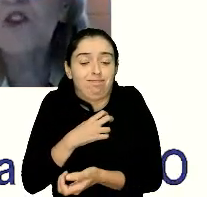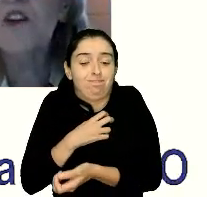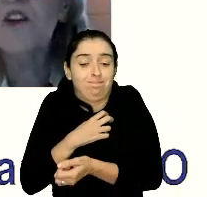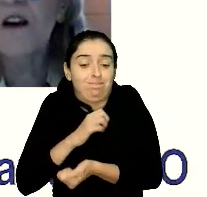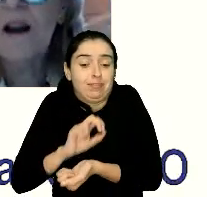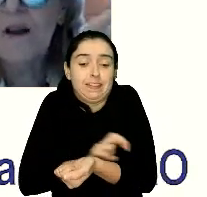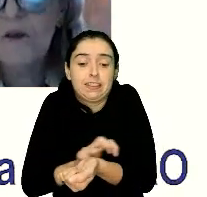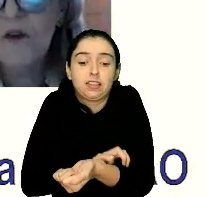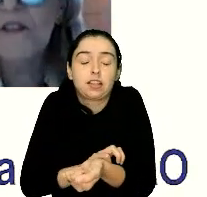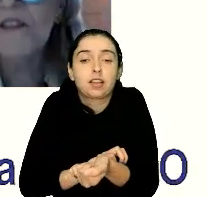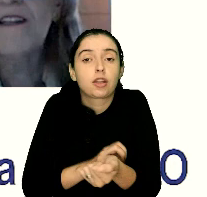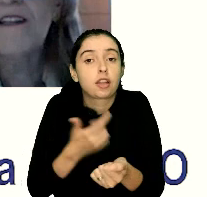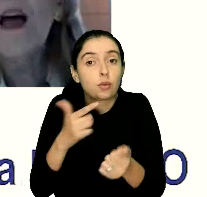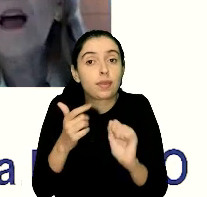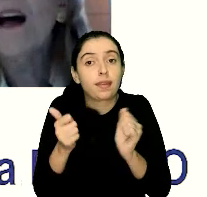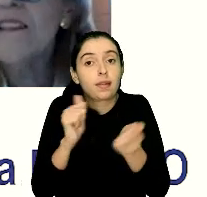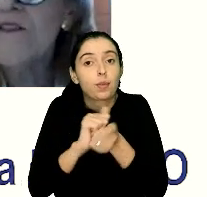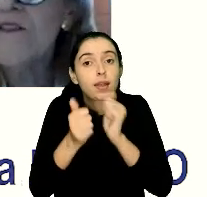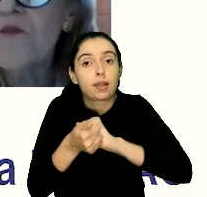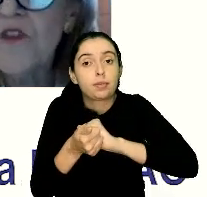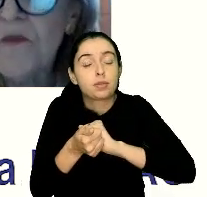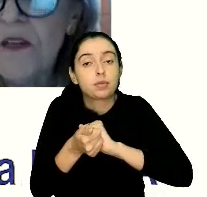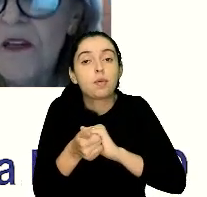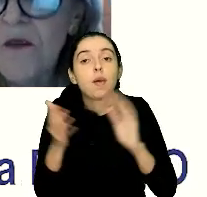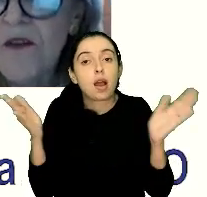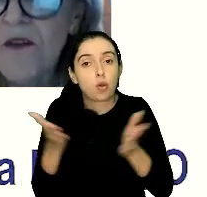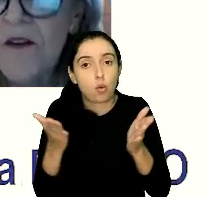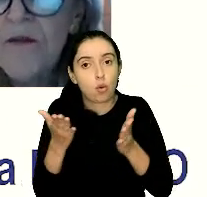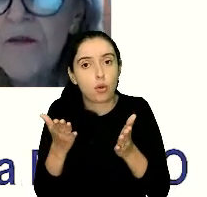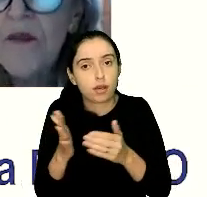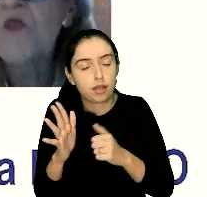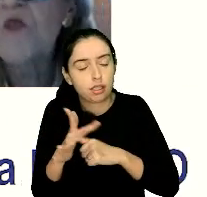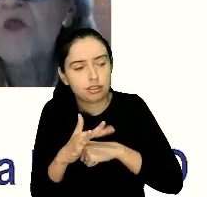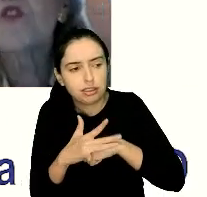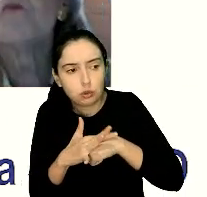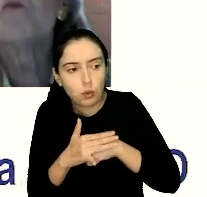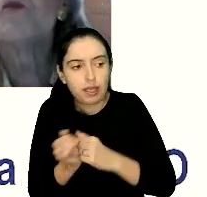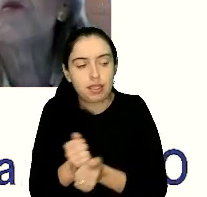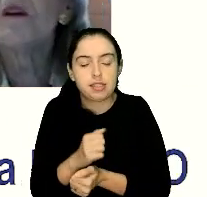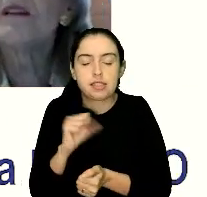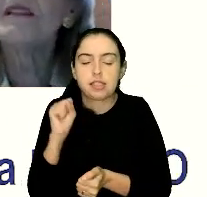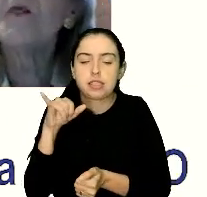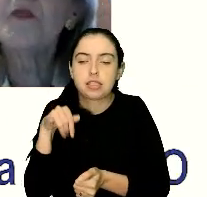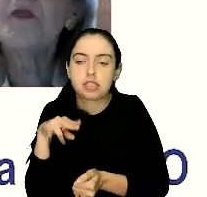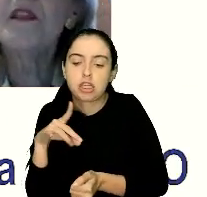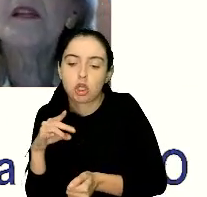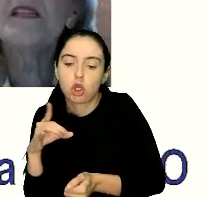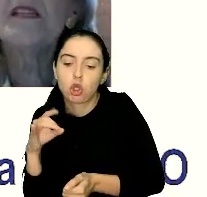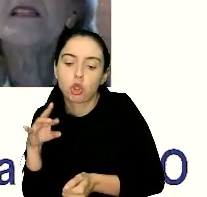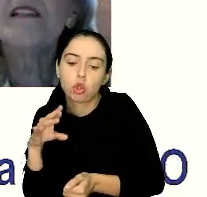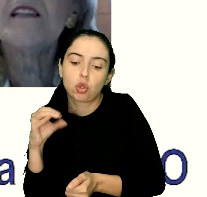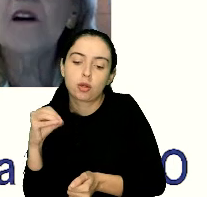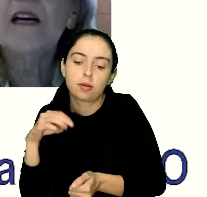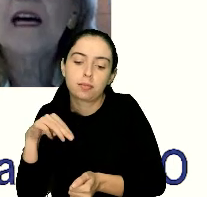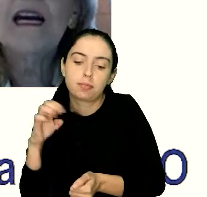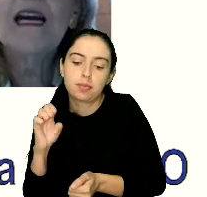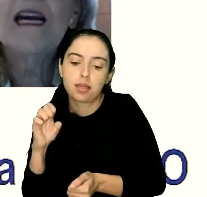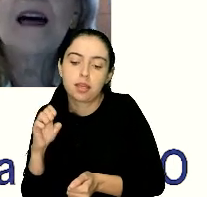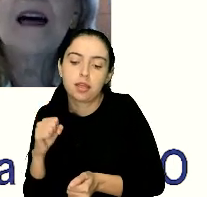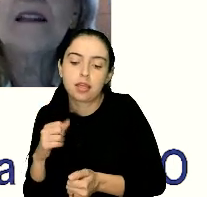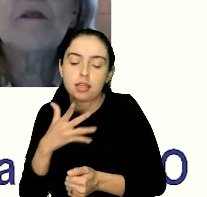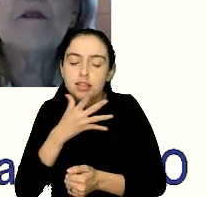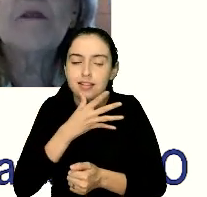desadaptativa, que pode levar, agora sim, à síndrome de burnout, que eu chamo de uma síndrome